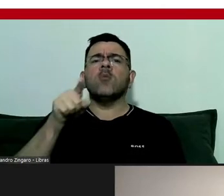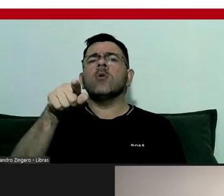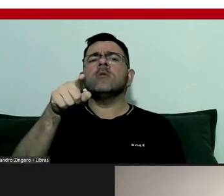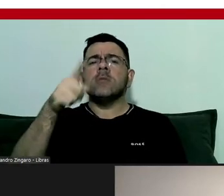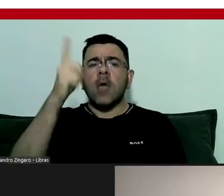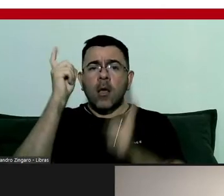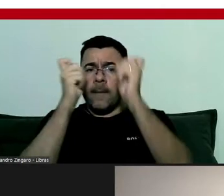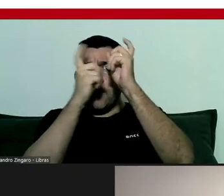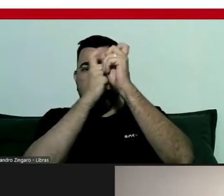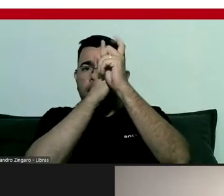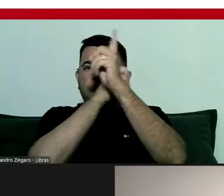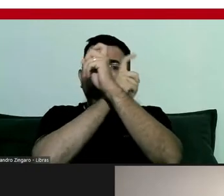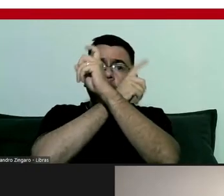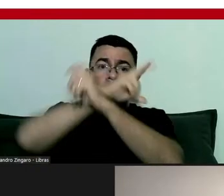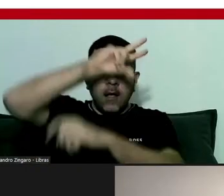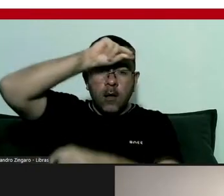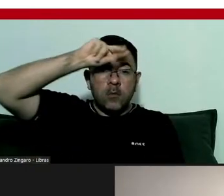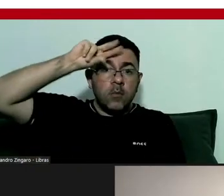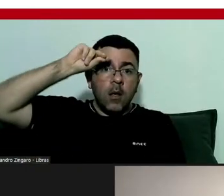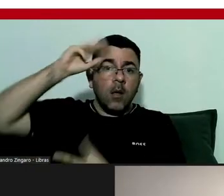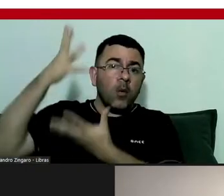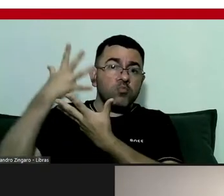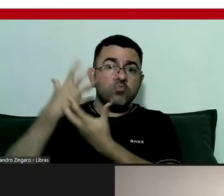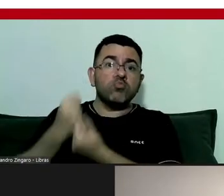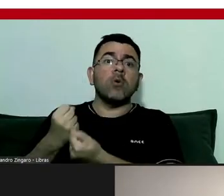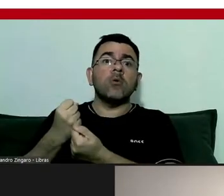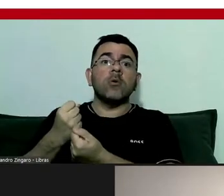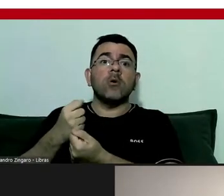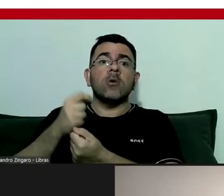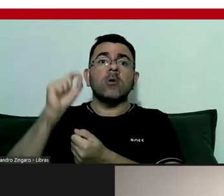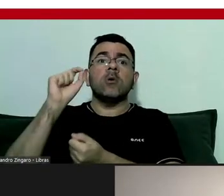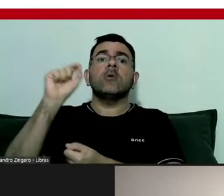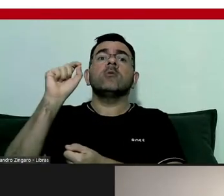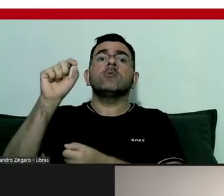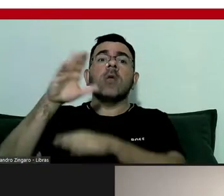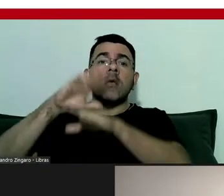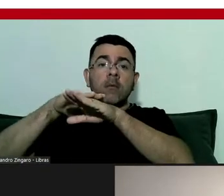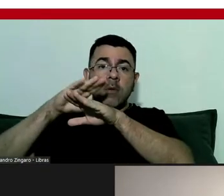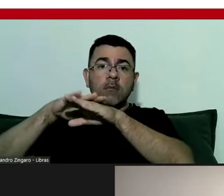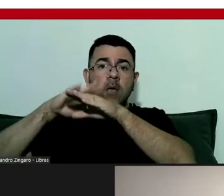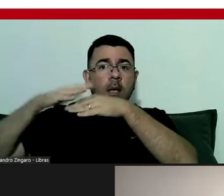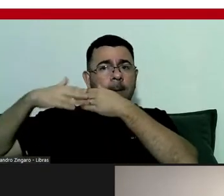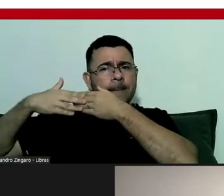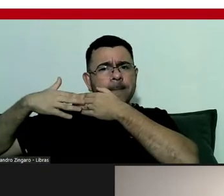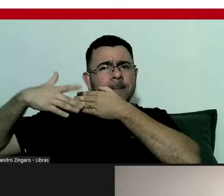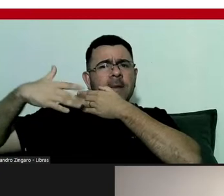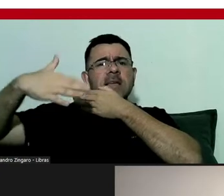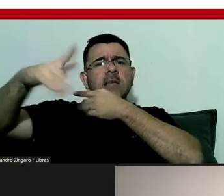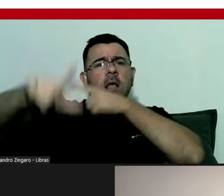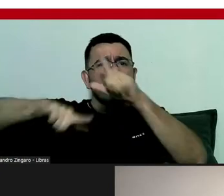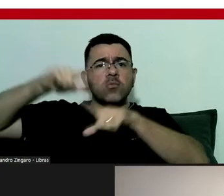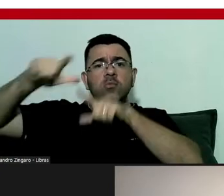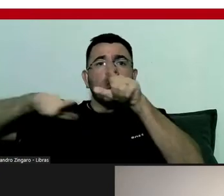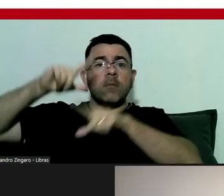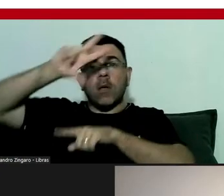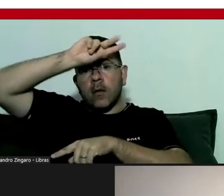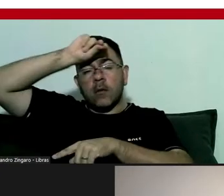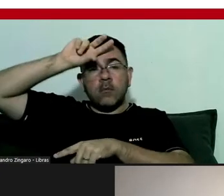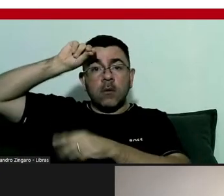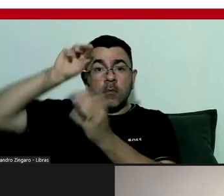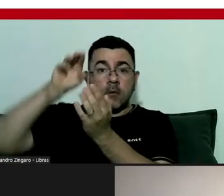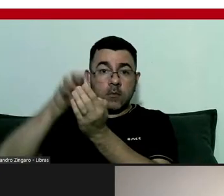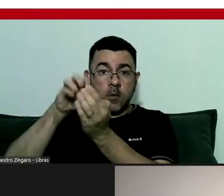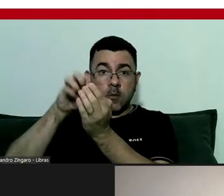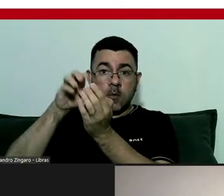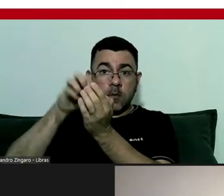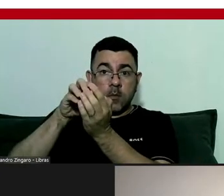assumir a prefeitura e o que você fez para acelerar esse excelente trabalho à frente da prefeitura de Recife